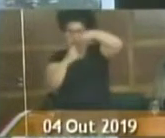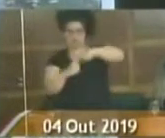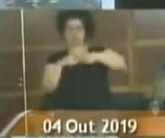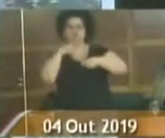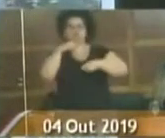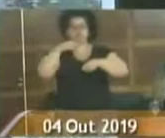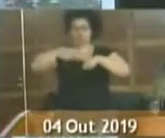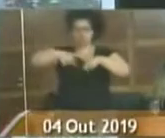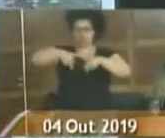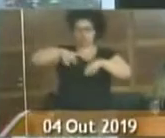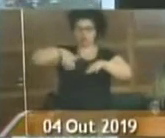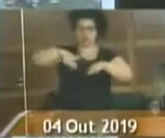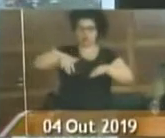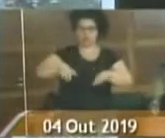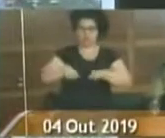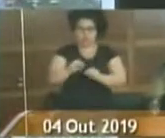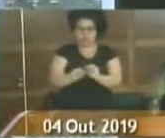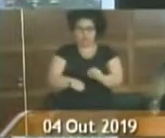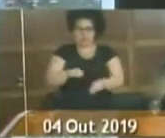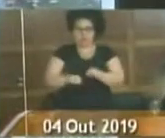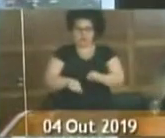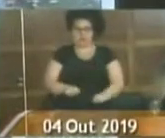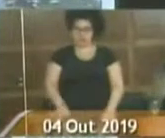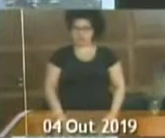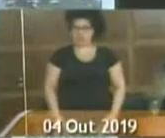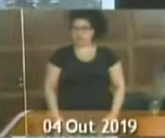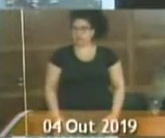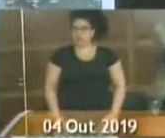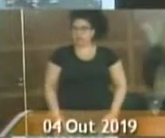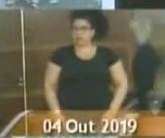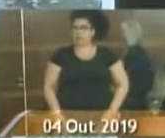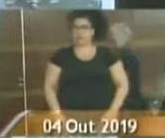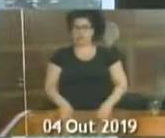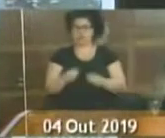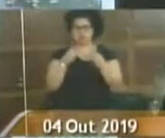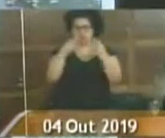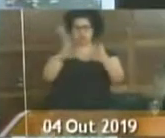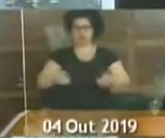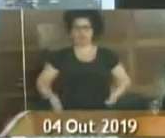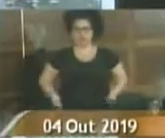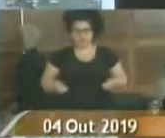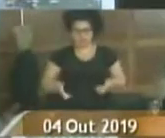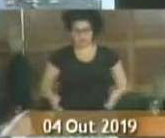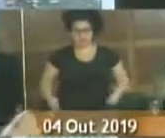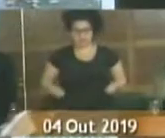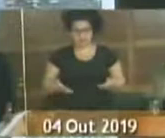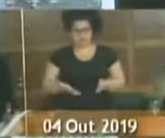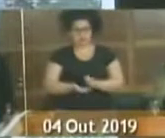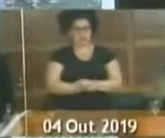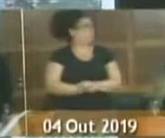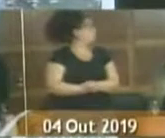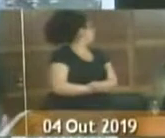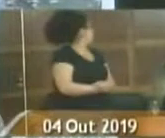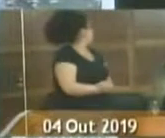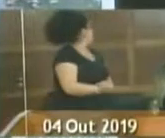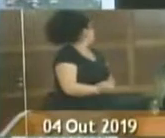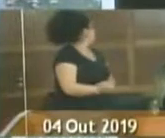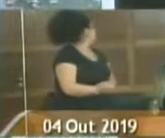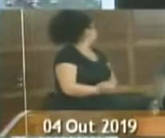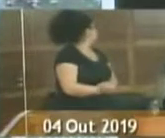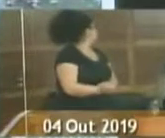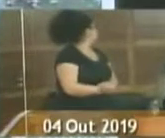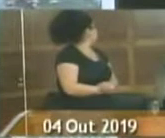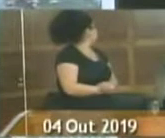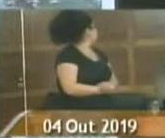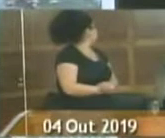trás, né? E aí a gente colocou ela numa cadeirinha de rodas, tá vendo lá em cima? Só que aí a perninha dela